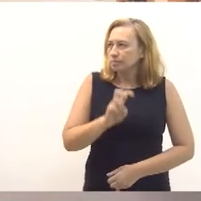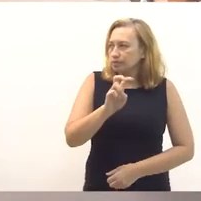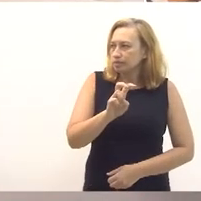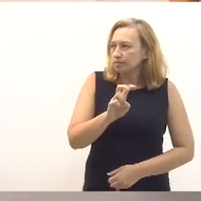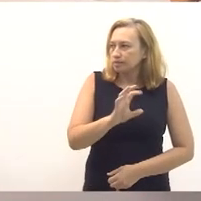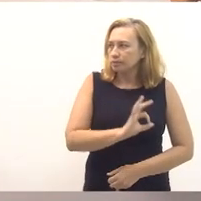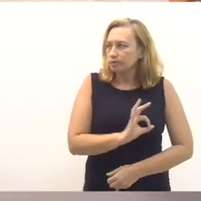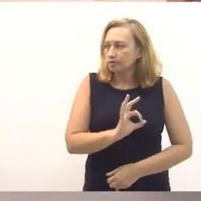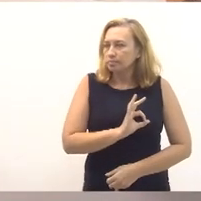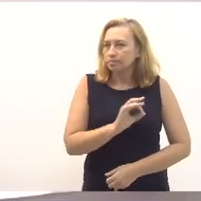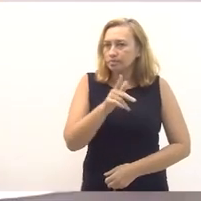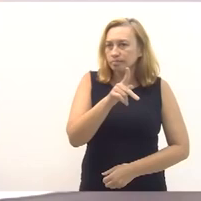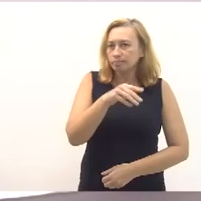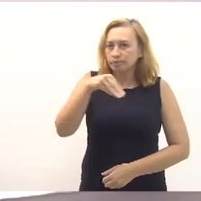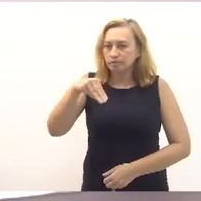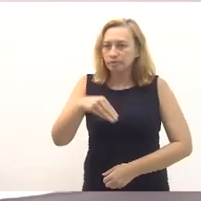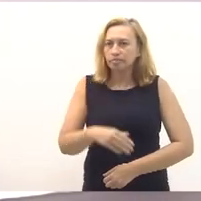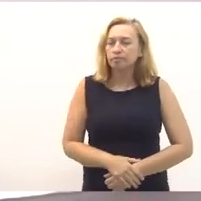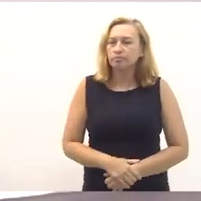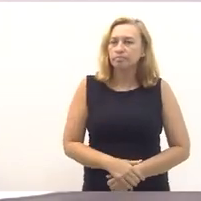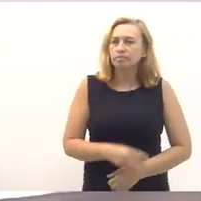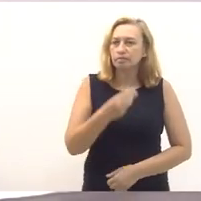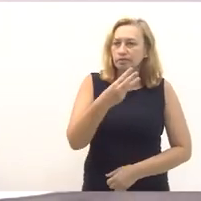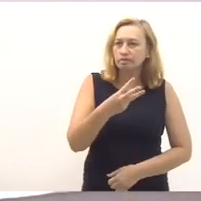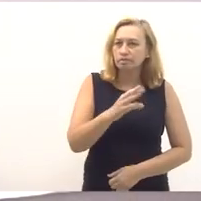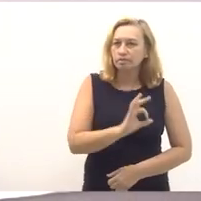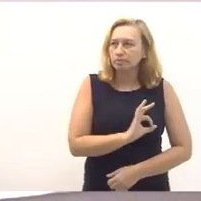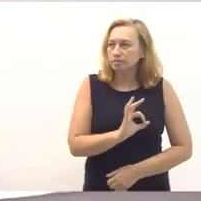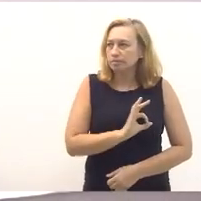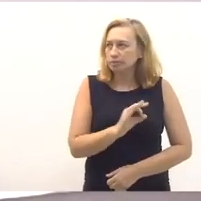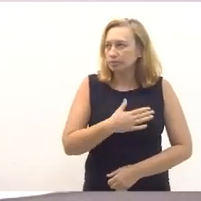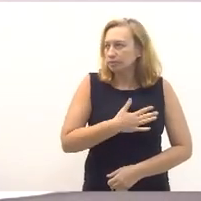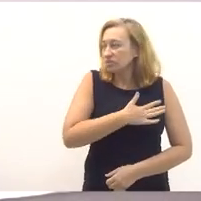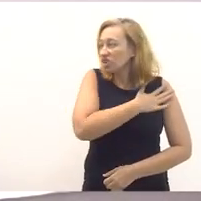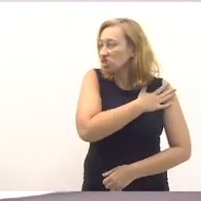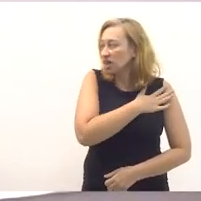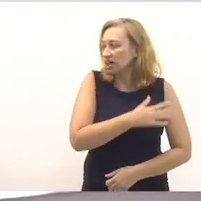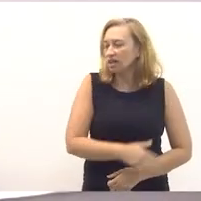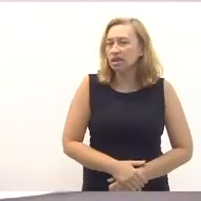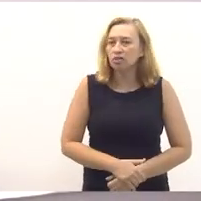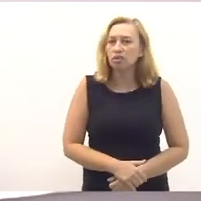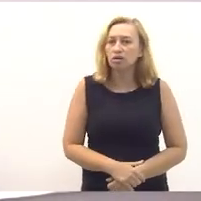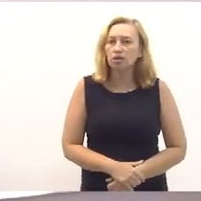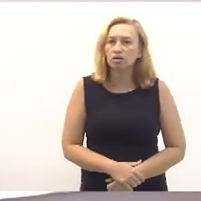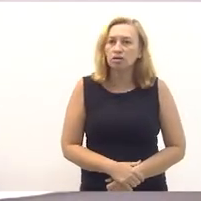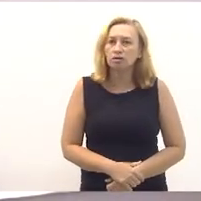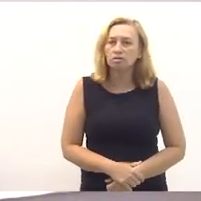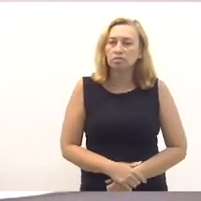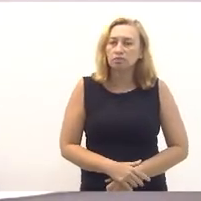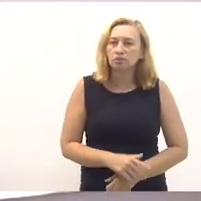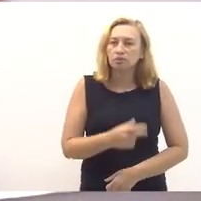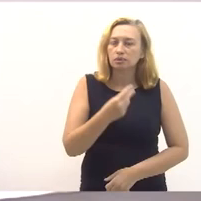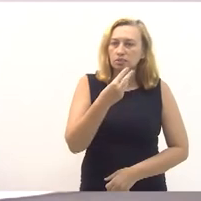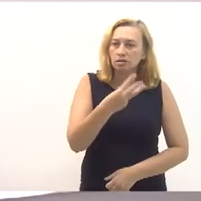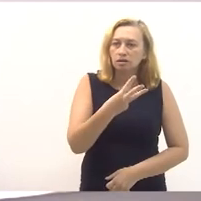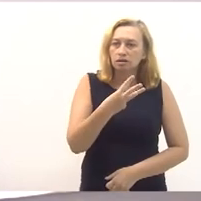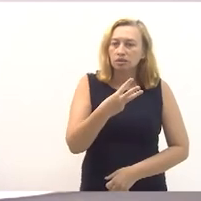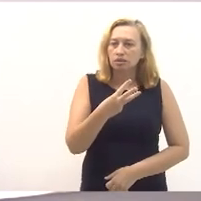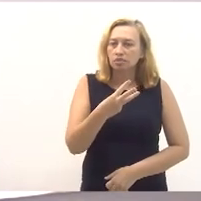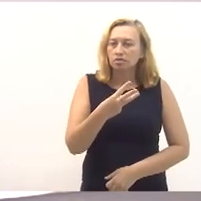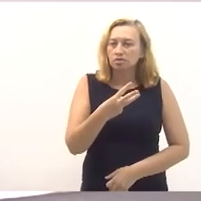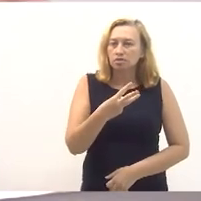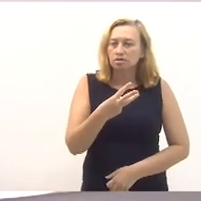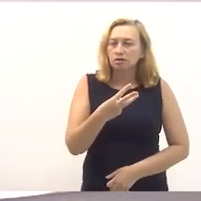coronéis da PM três tá eram da polícia militar é todos a polícia militar né mas três estavam na Secretaria de polícia